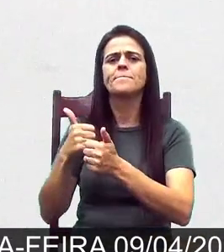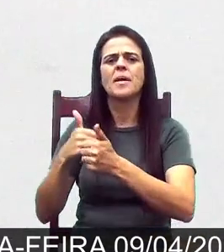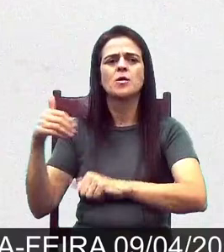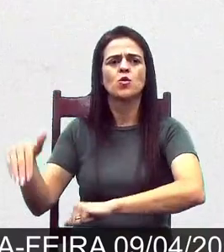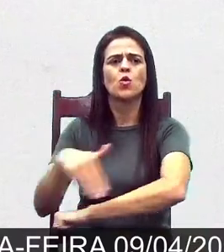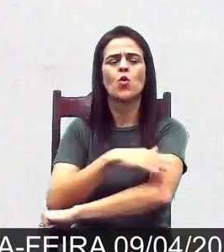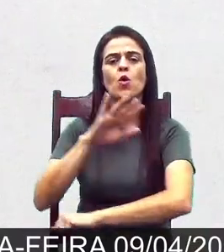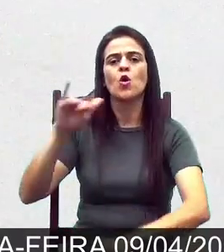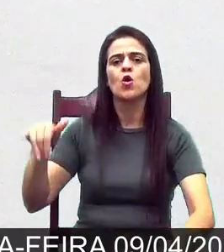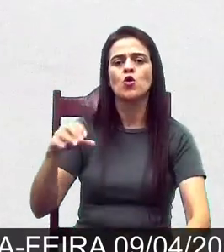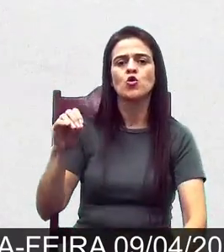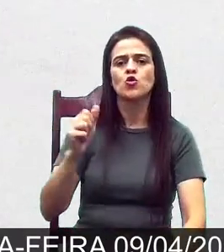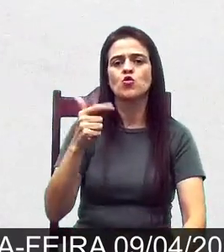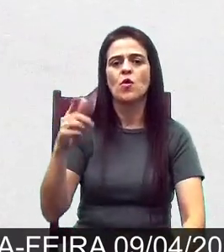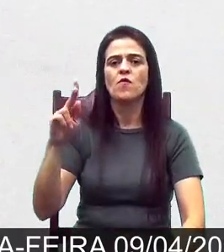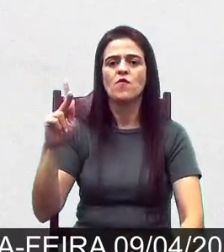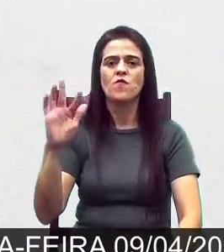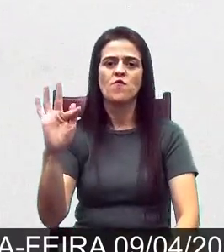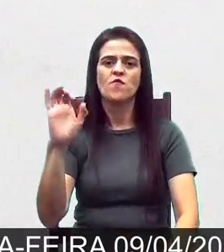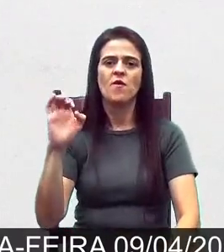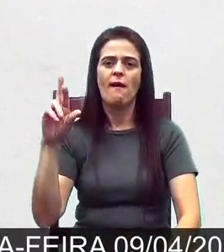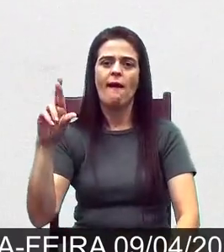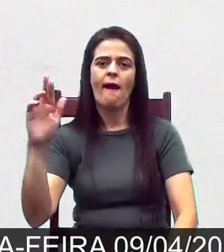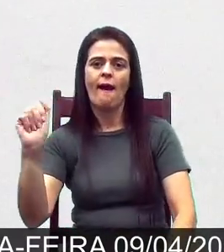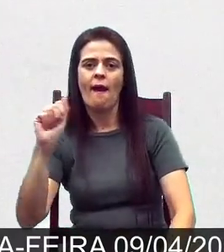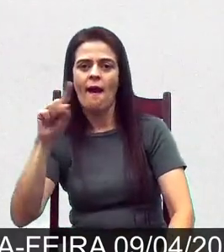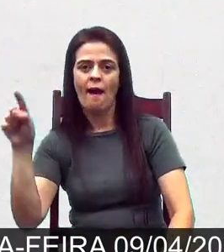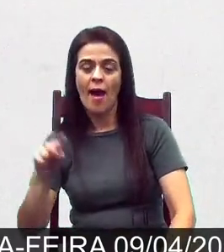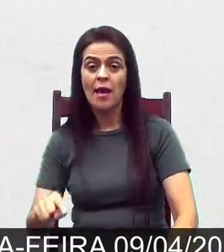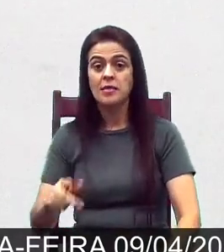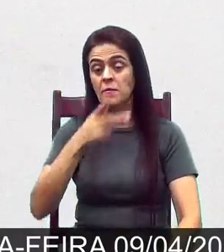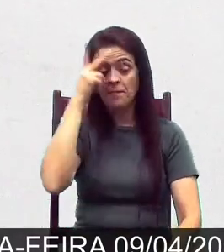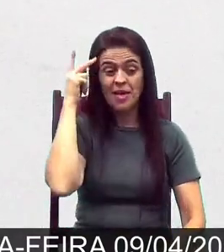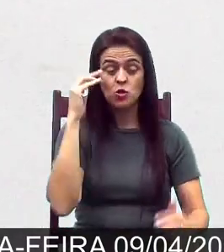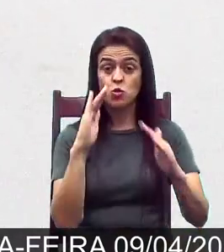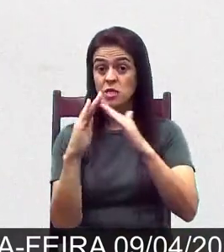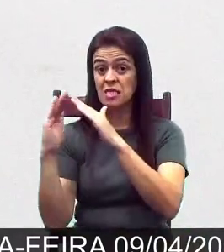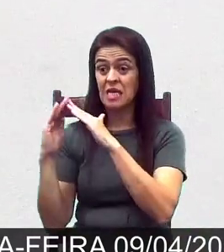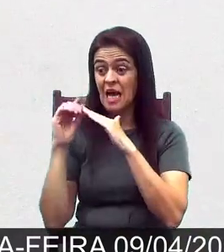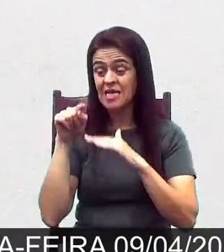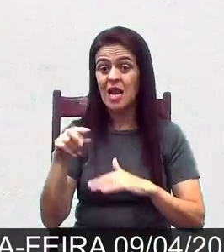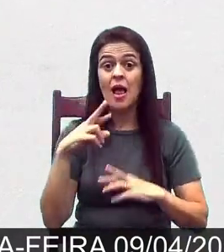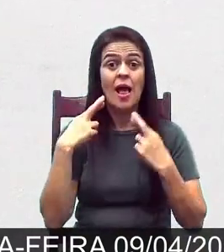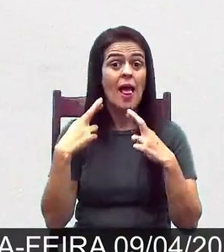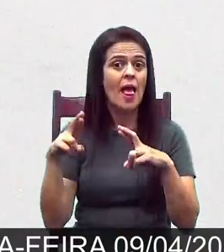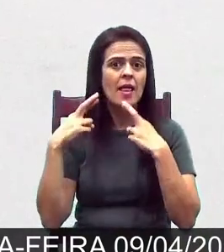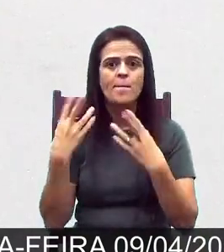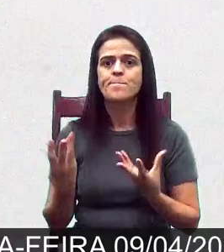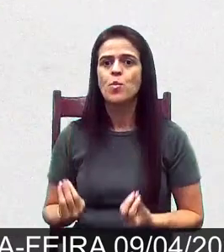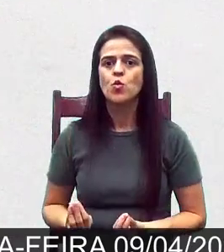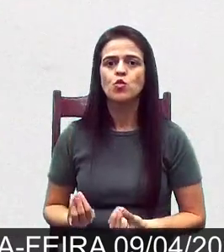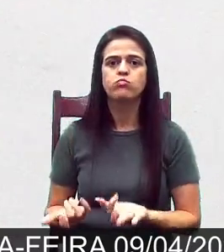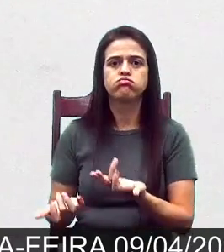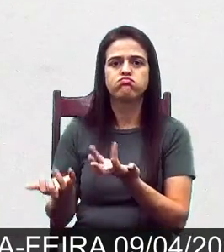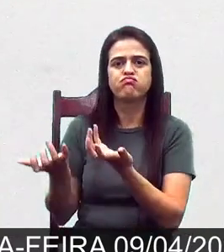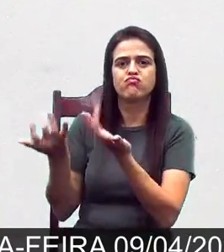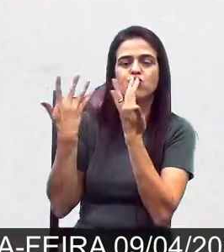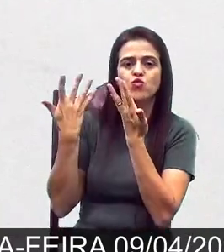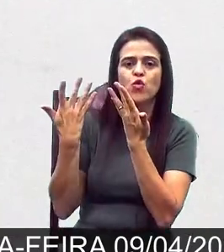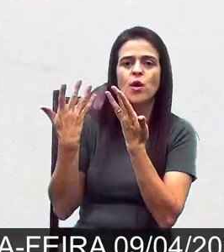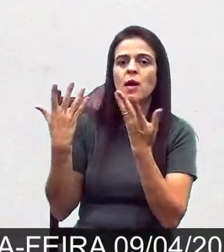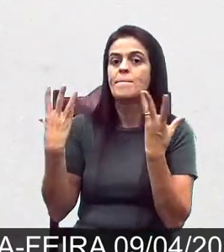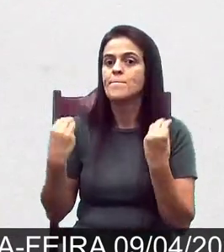Magalhães. Justificativa: moradores locais reclamam que o mato está bastante alto, tomando conta